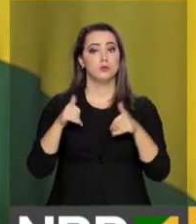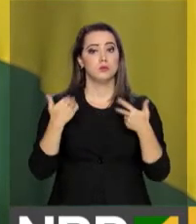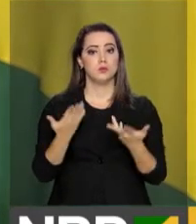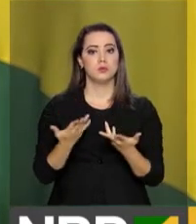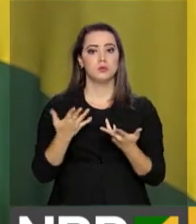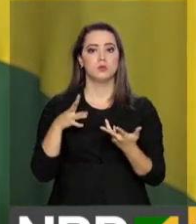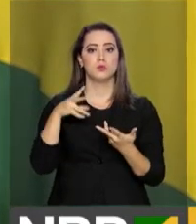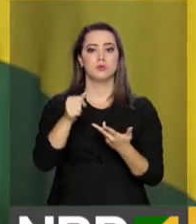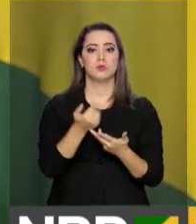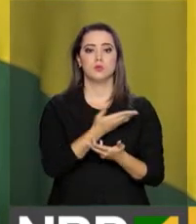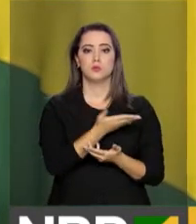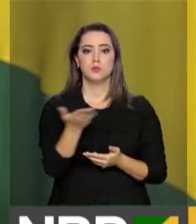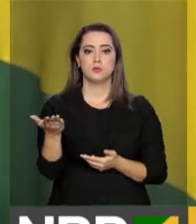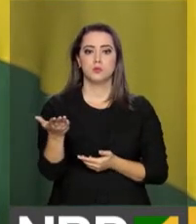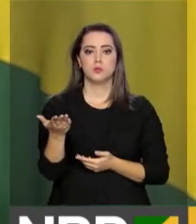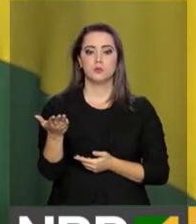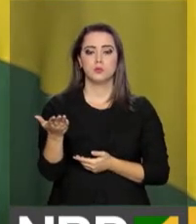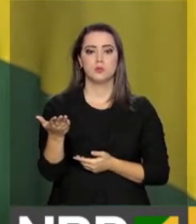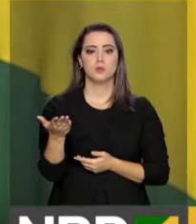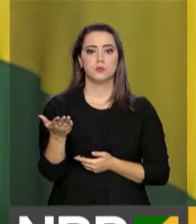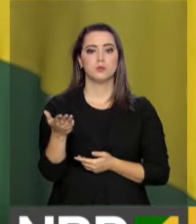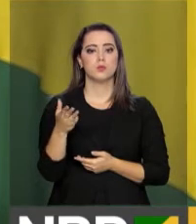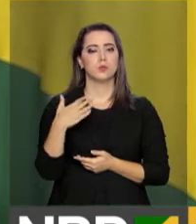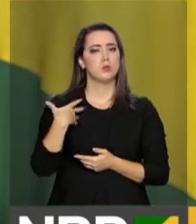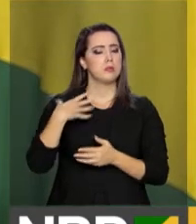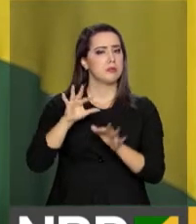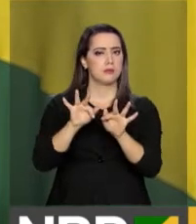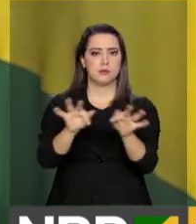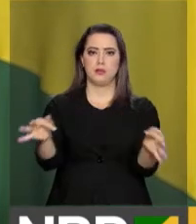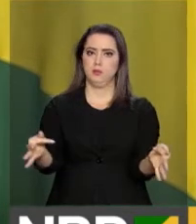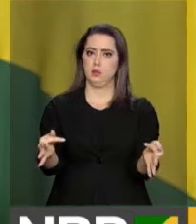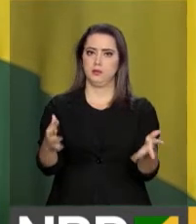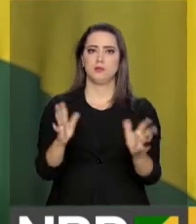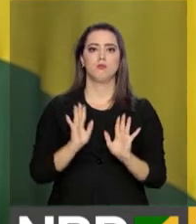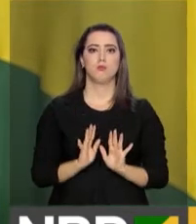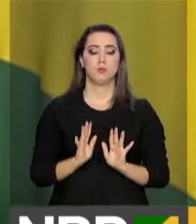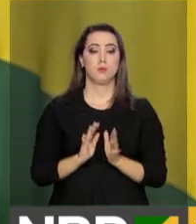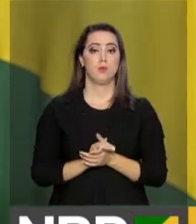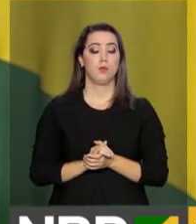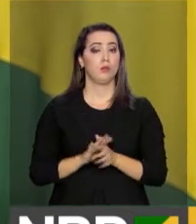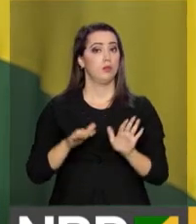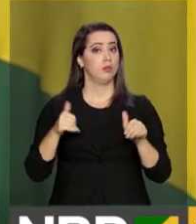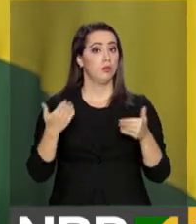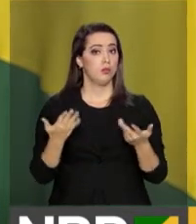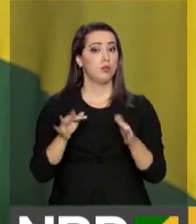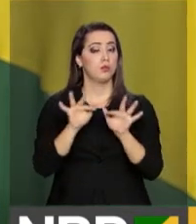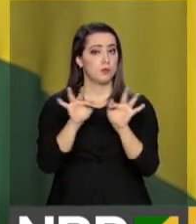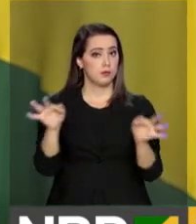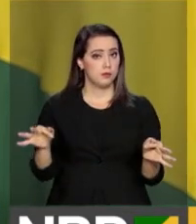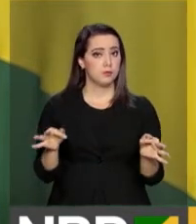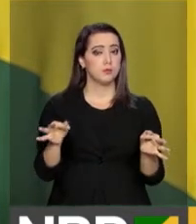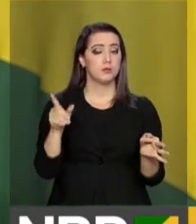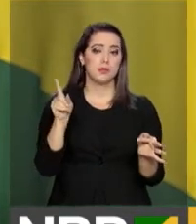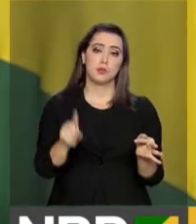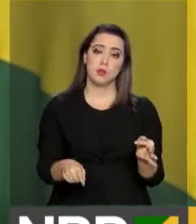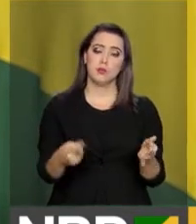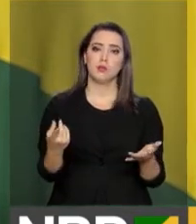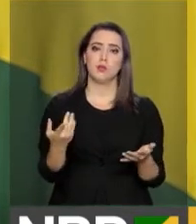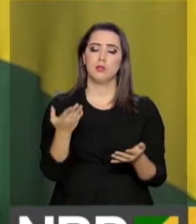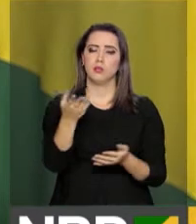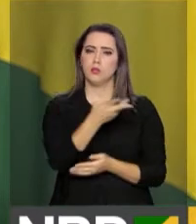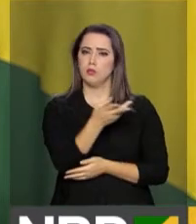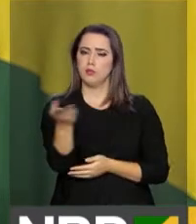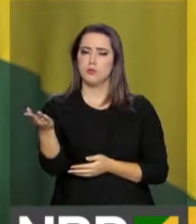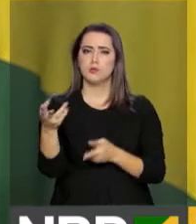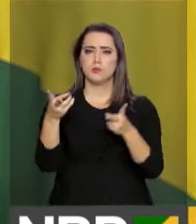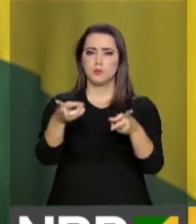inteiramente informal e por informal que é você percebe